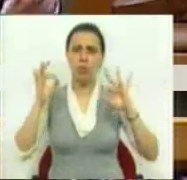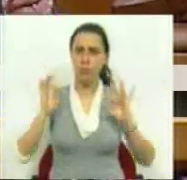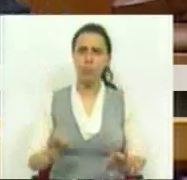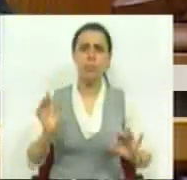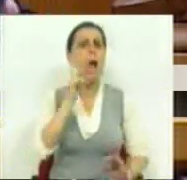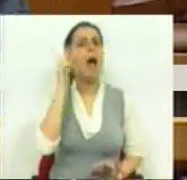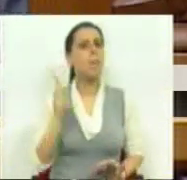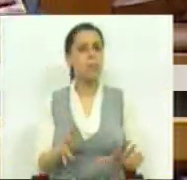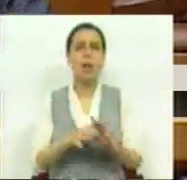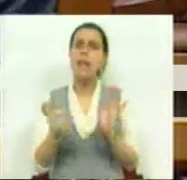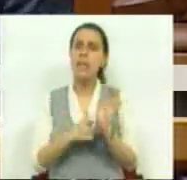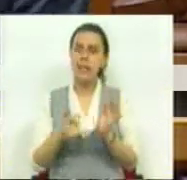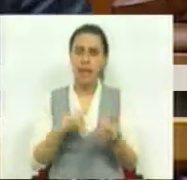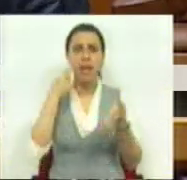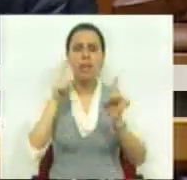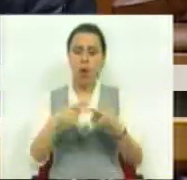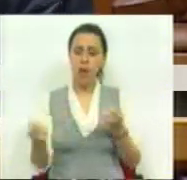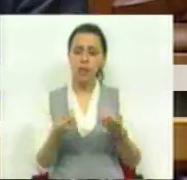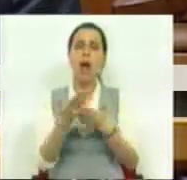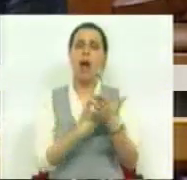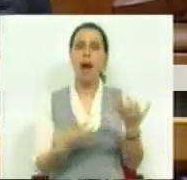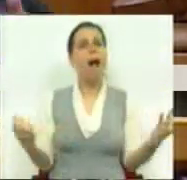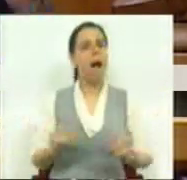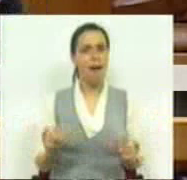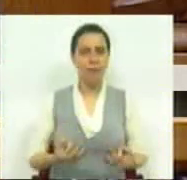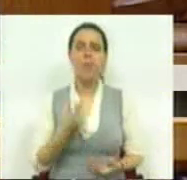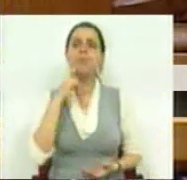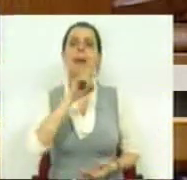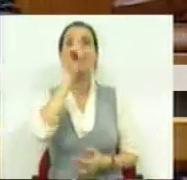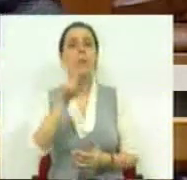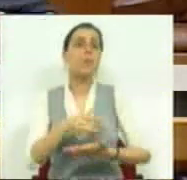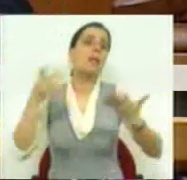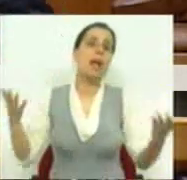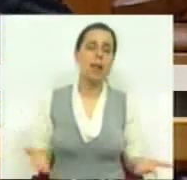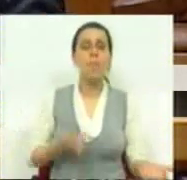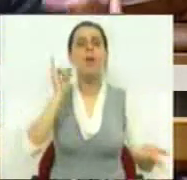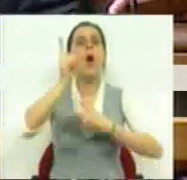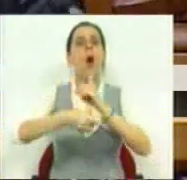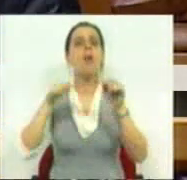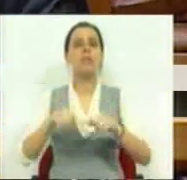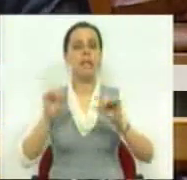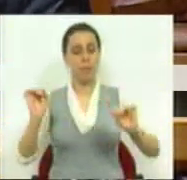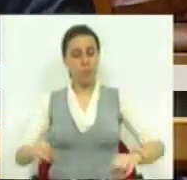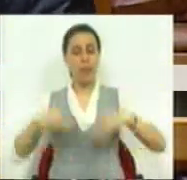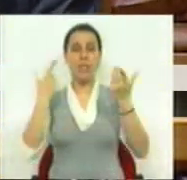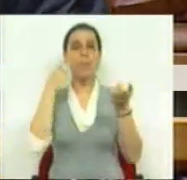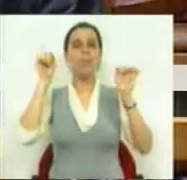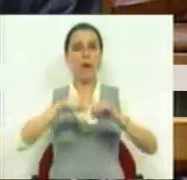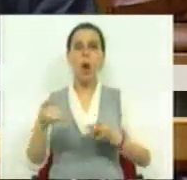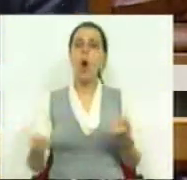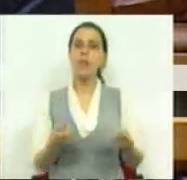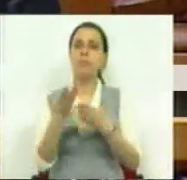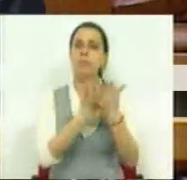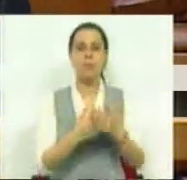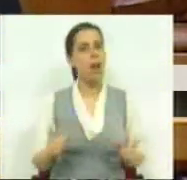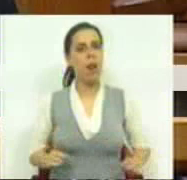absoluta em relação à necessidade de uma reorganização administrativa. Pergunta-se então, o que temos aqui é o início dessa reorganização